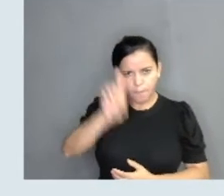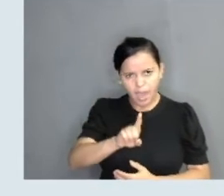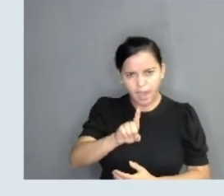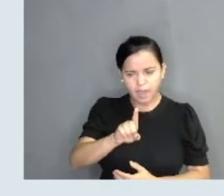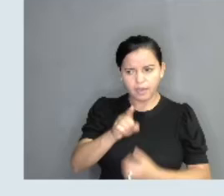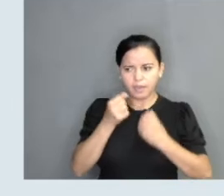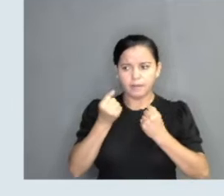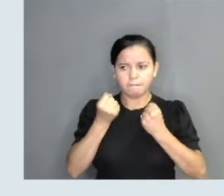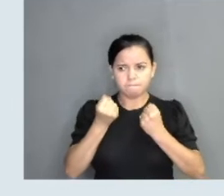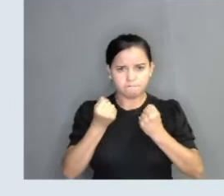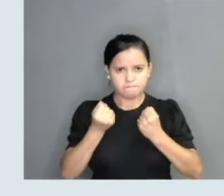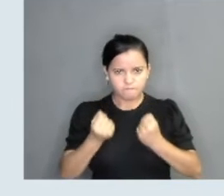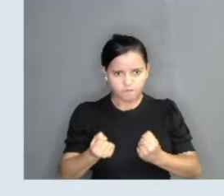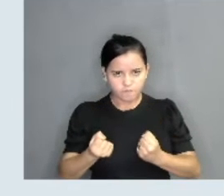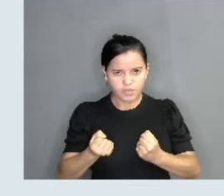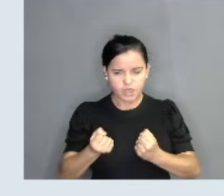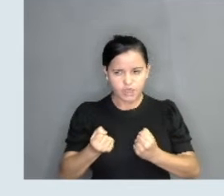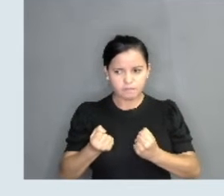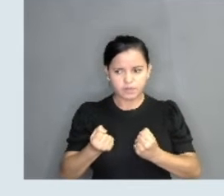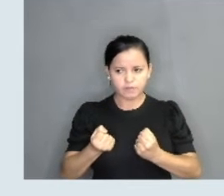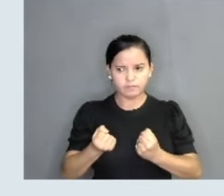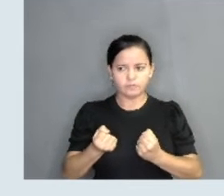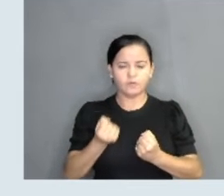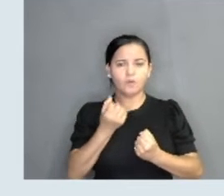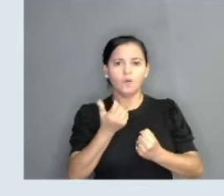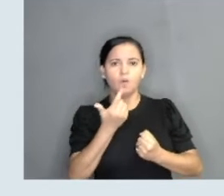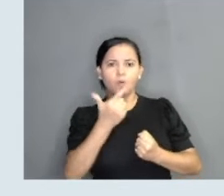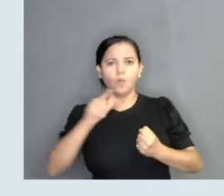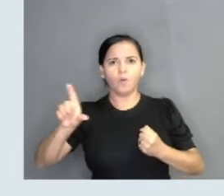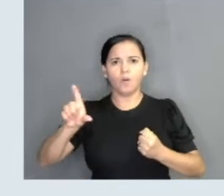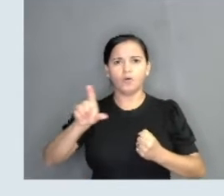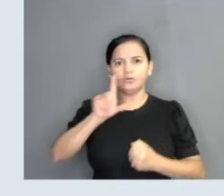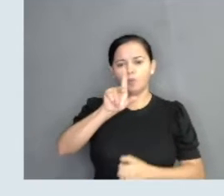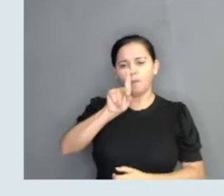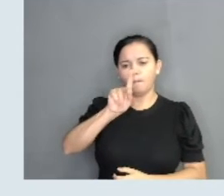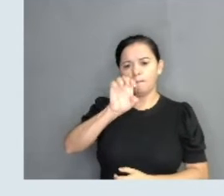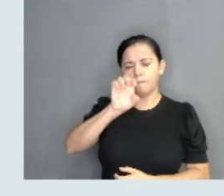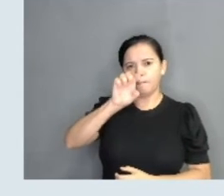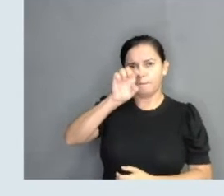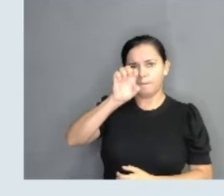está posicionado como se ele fosse fazer um movimento.